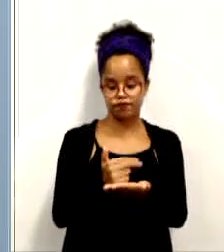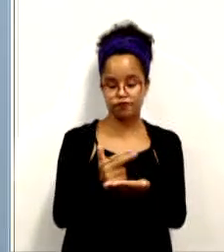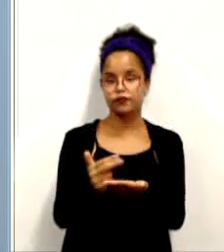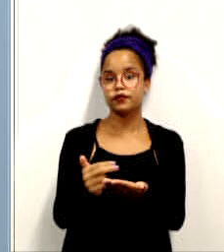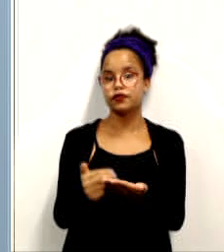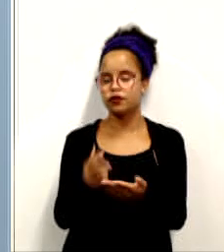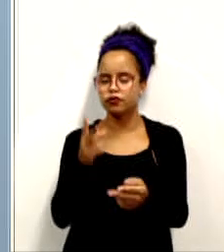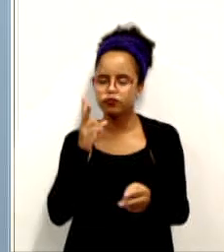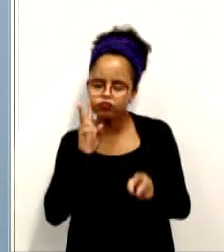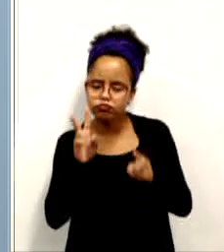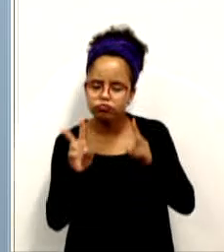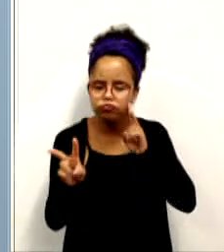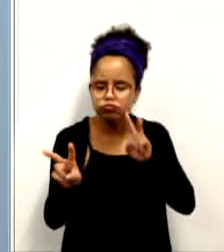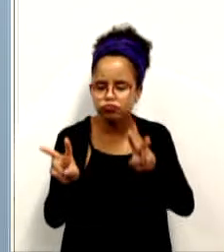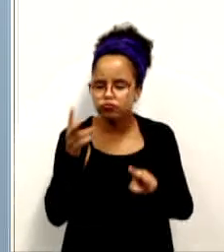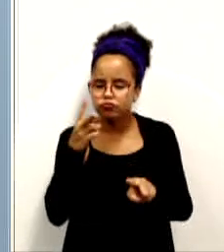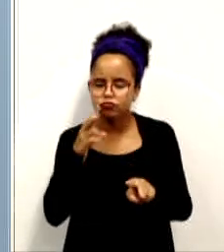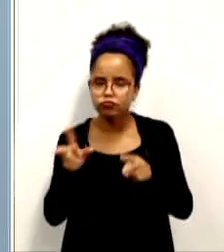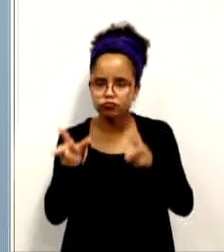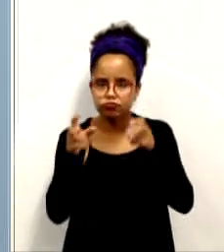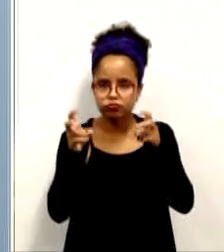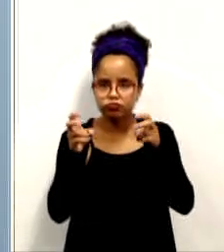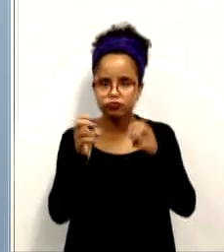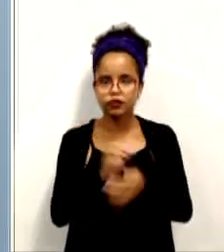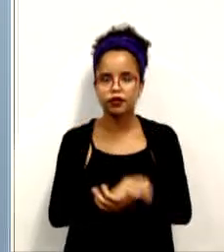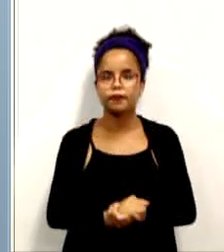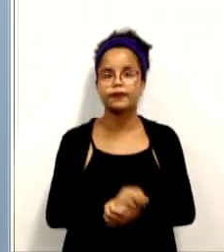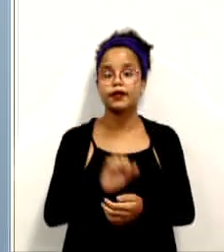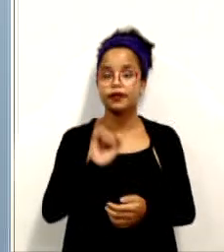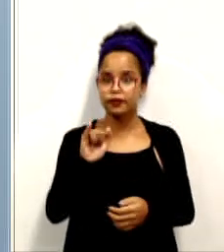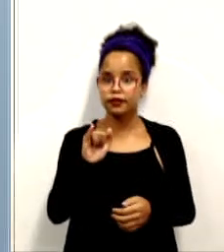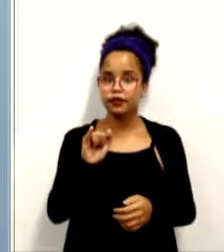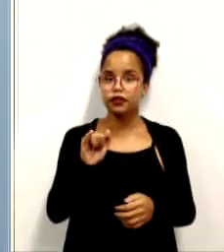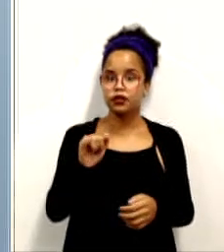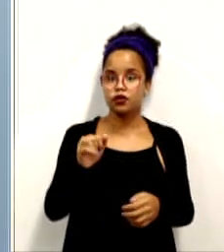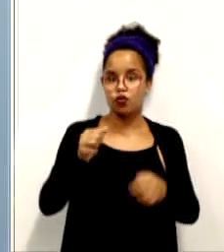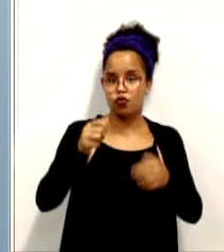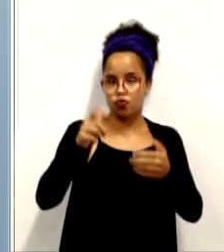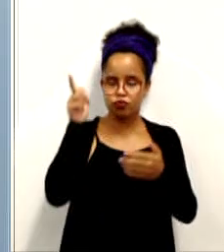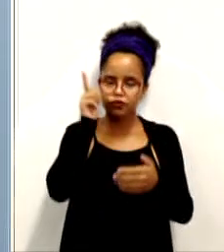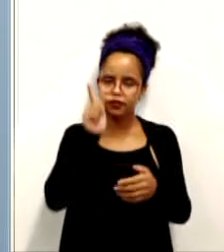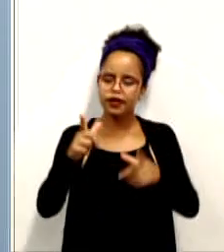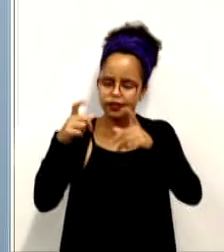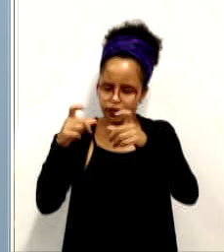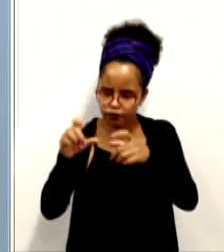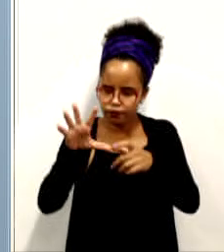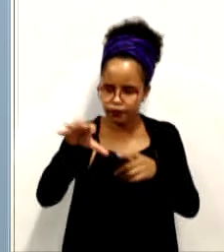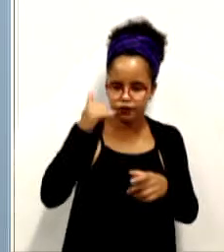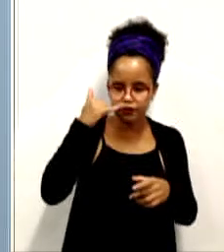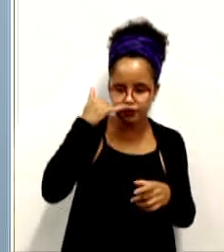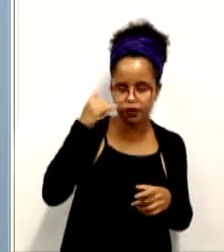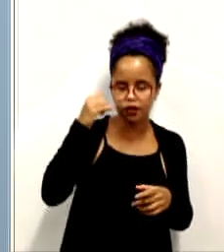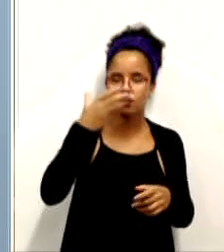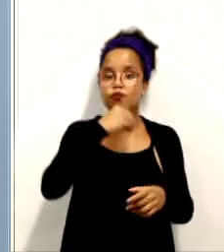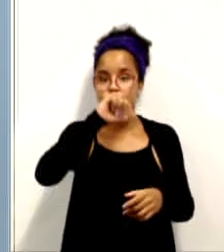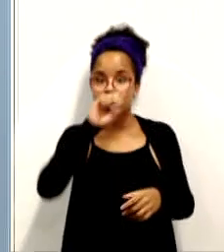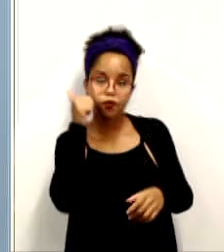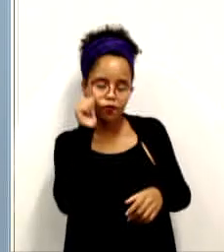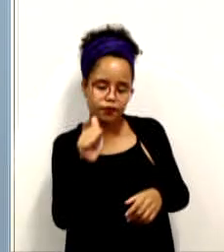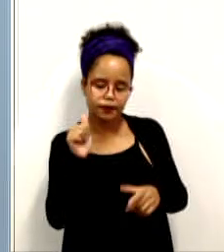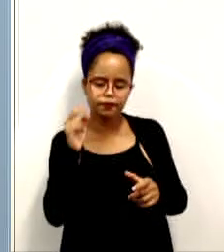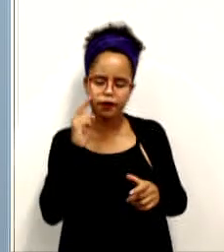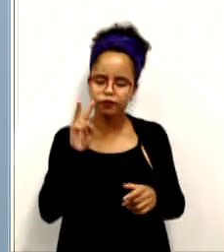sua experiência. Se você puder tirar fotos, pegar o celular do papai e da mamãe, tirar fotos para acompanhar